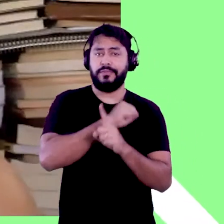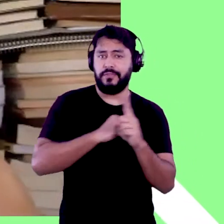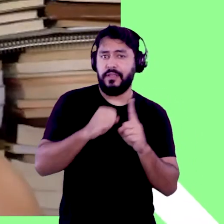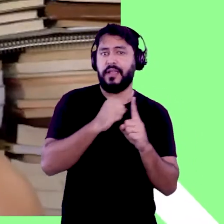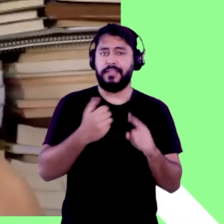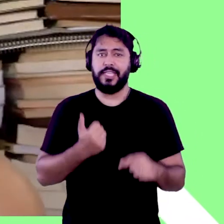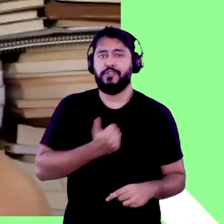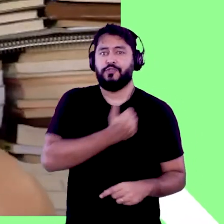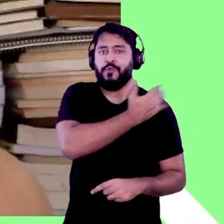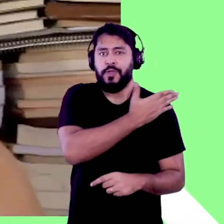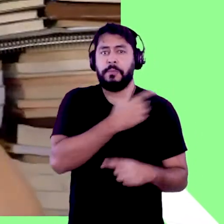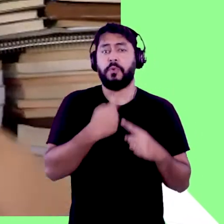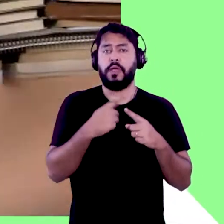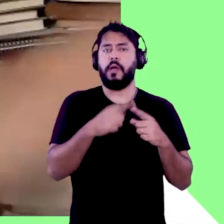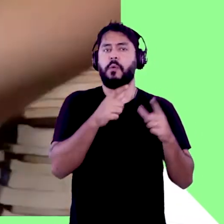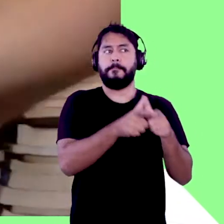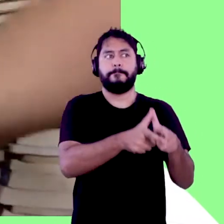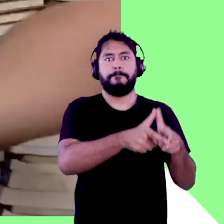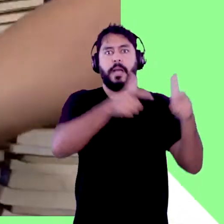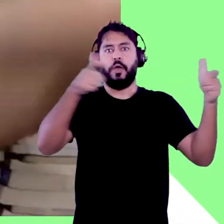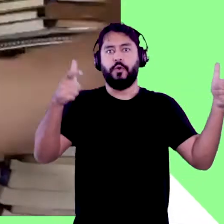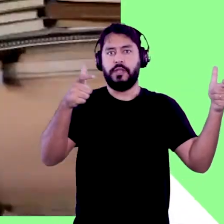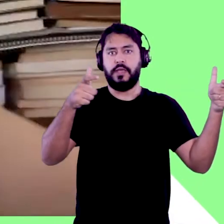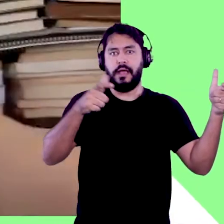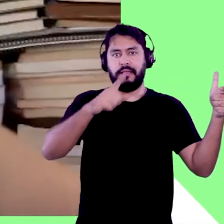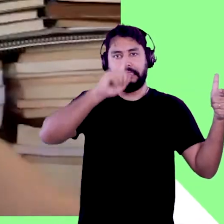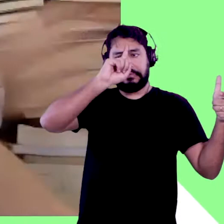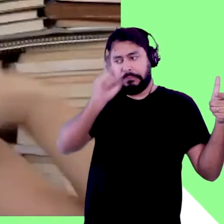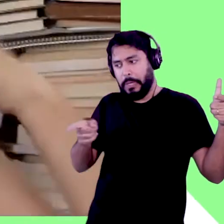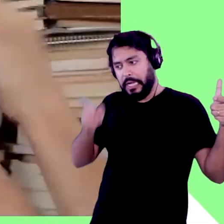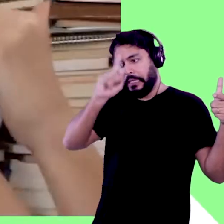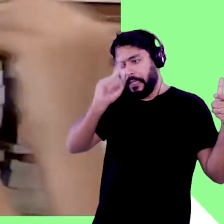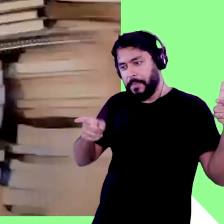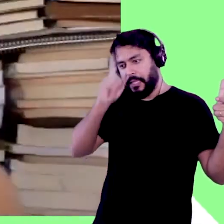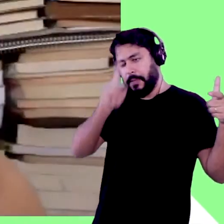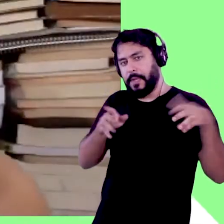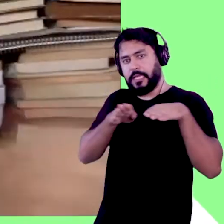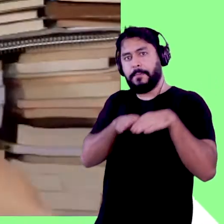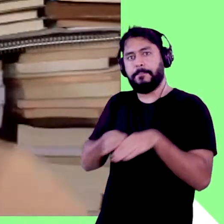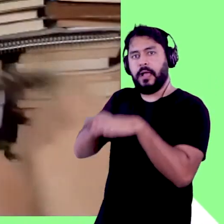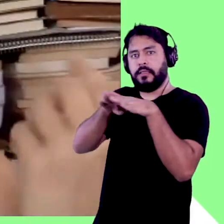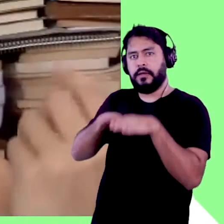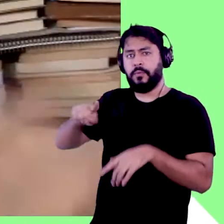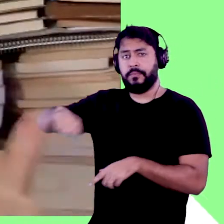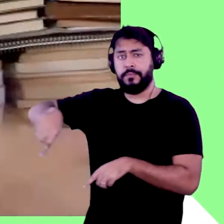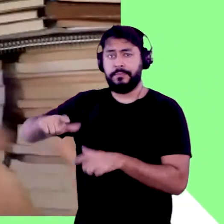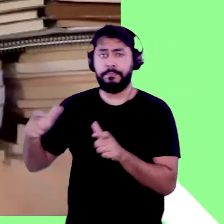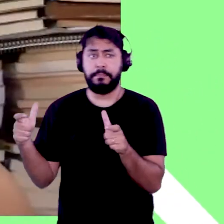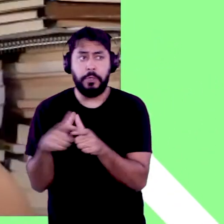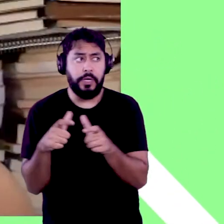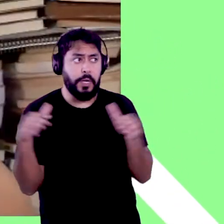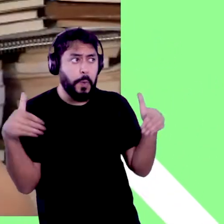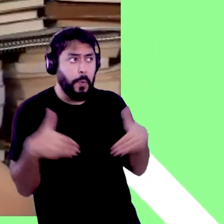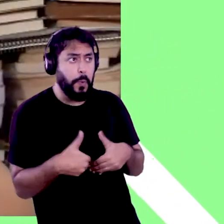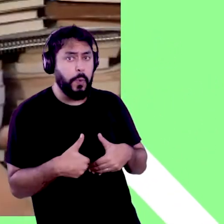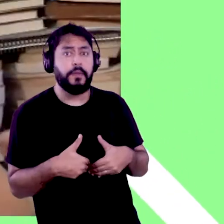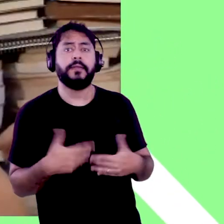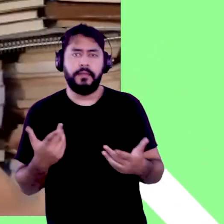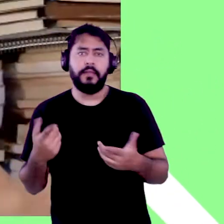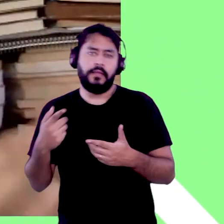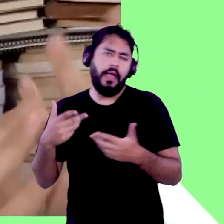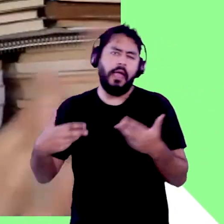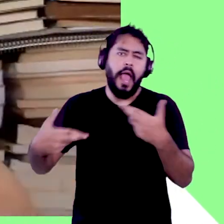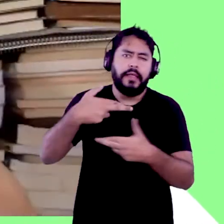uma maioria, né? E isso aí em diversos âmbitos, né? Sociais. Então, os lugares de poder